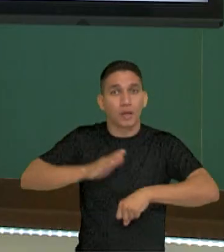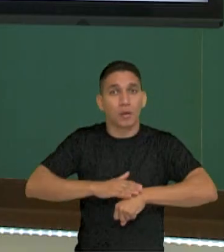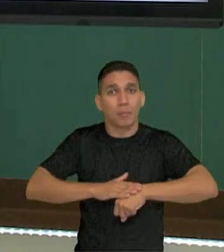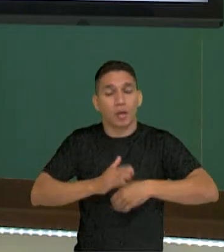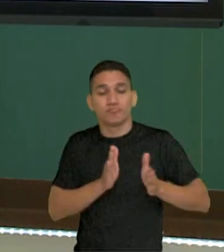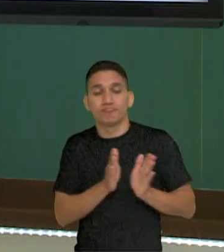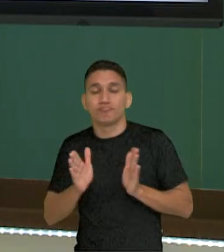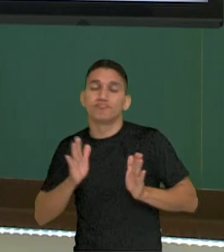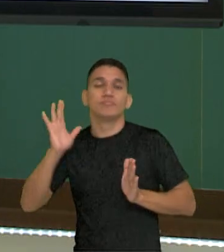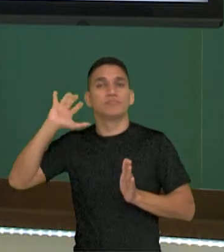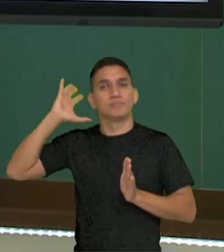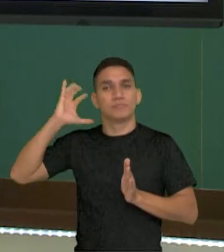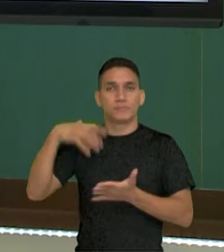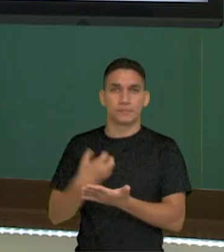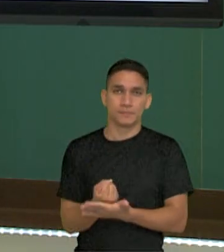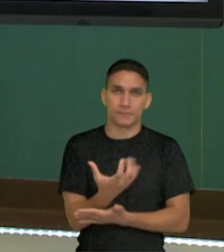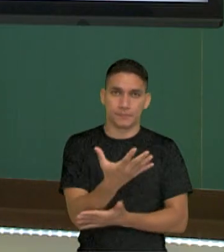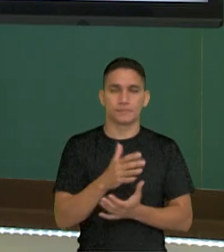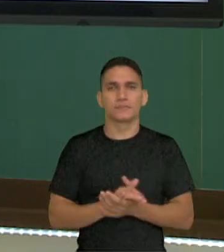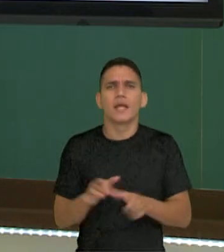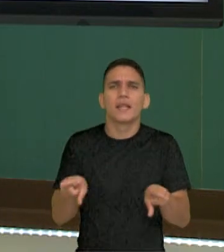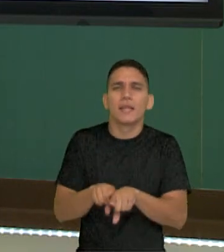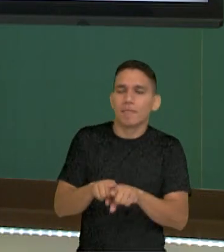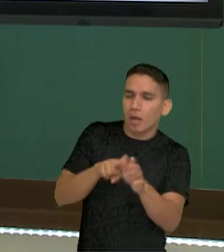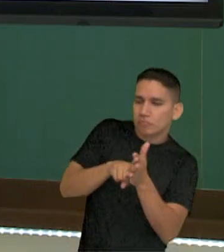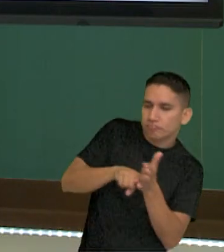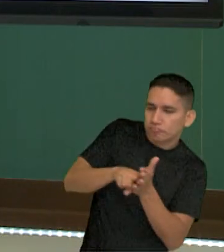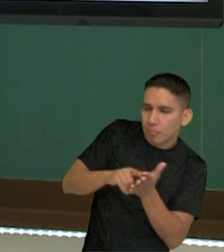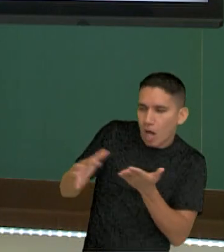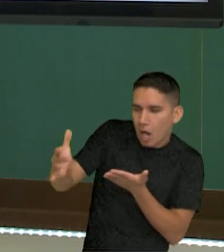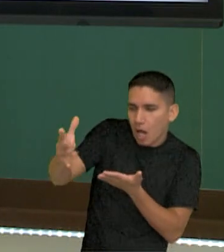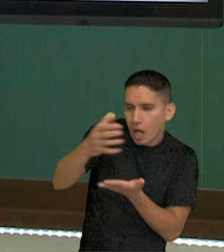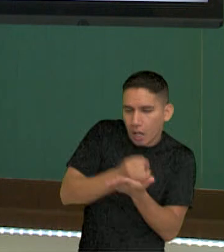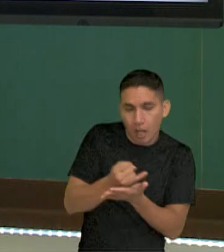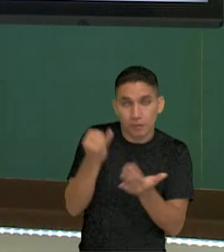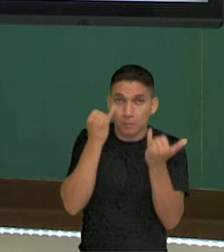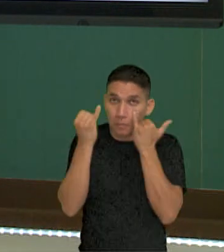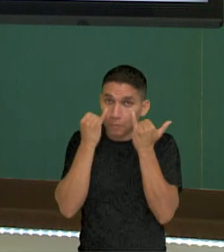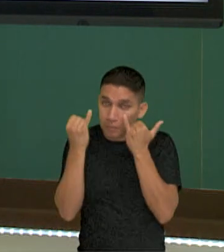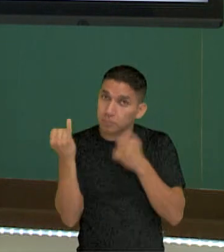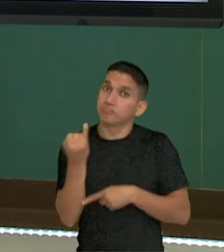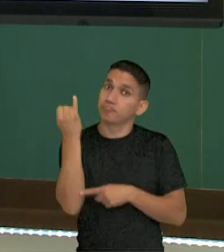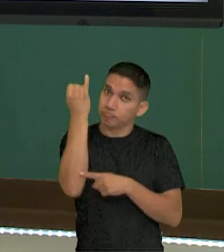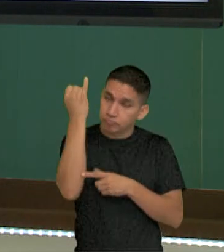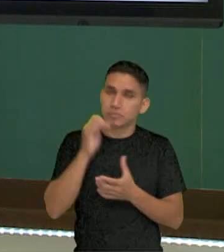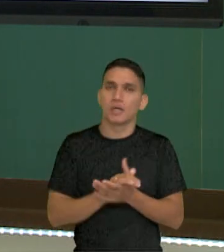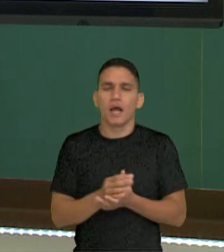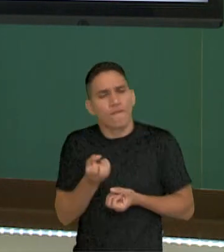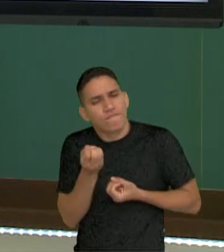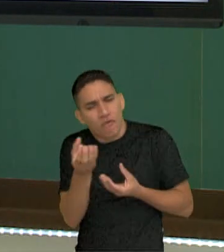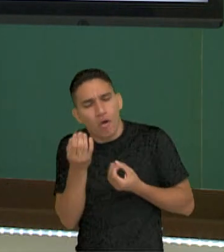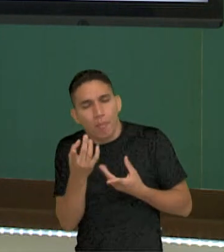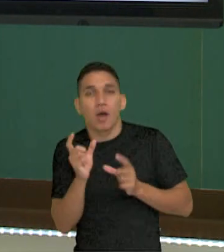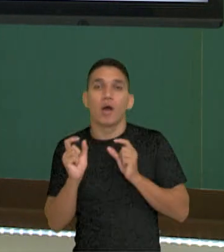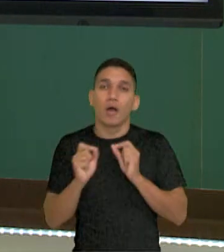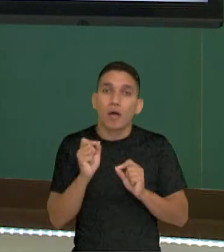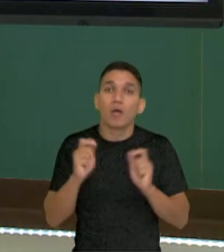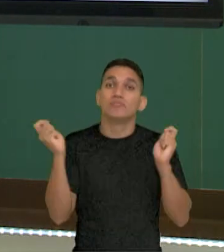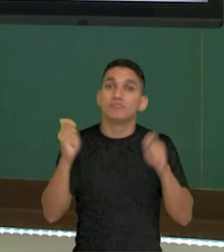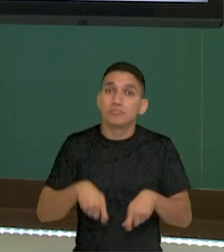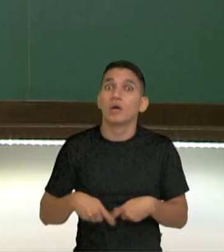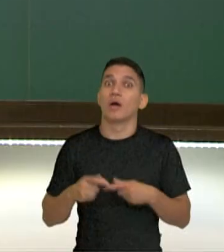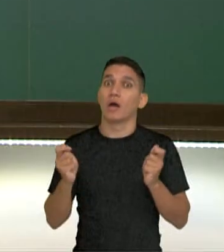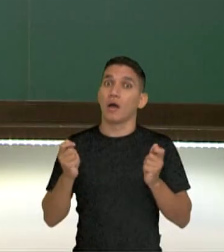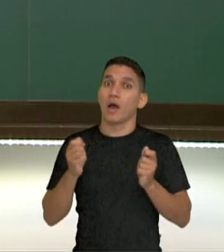podcast. Pesquisar dados estatísticos importantes e levantar informações que devam